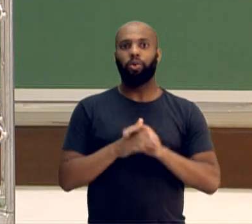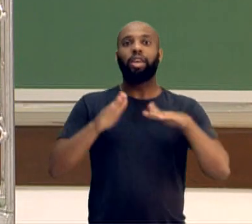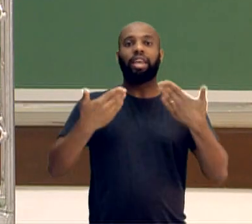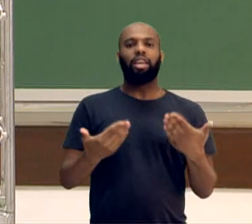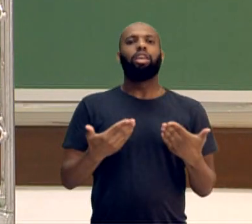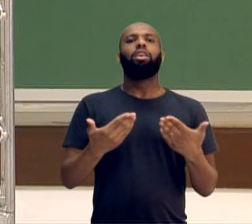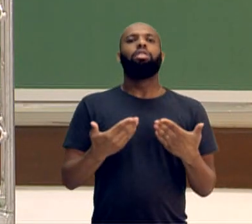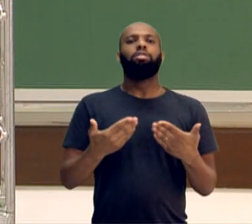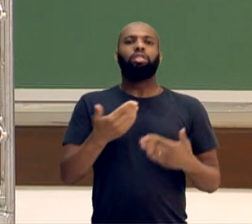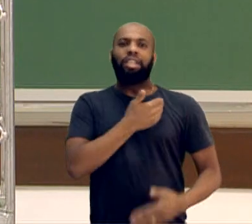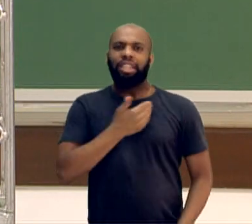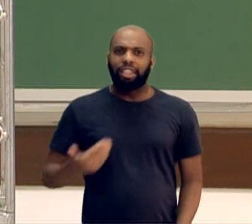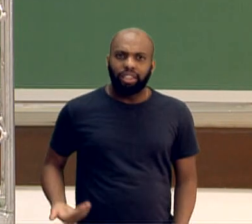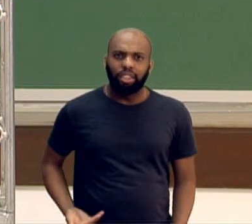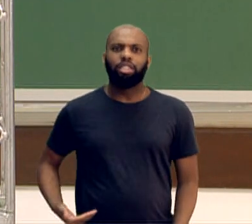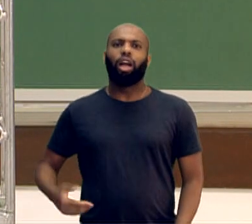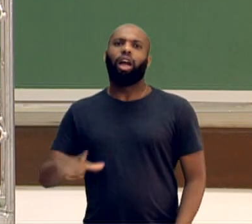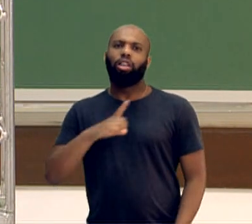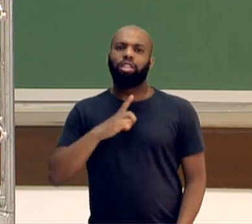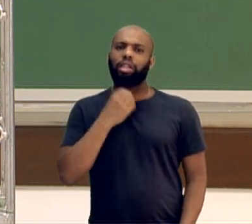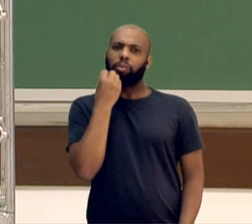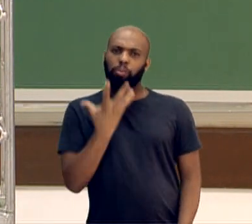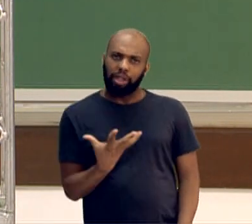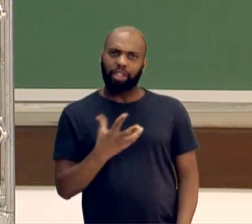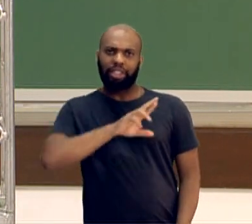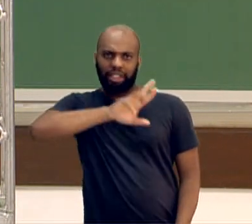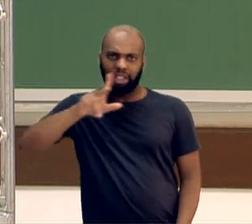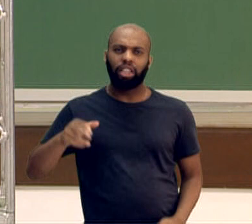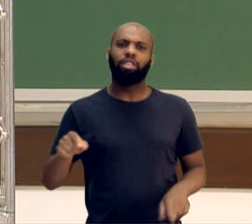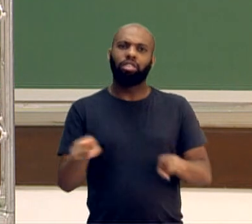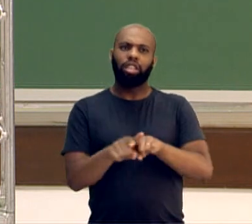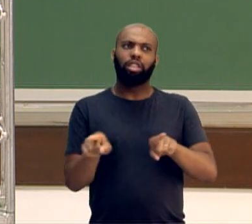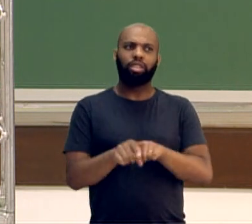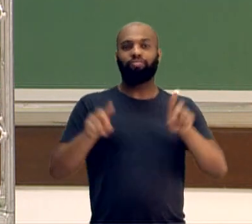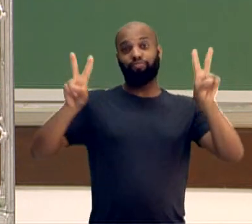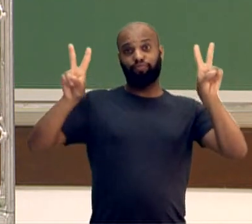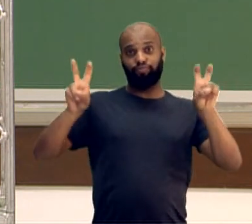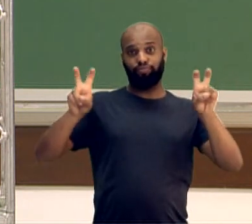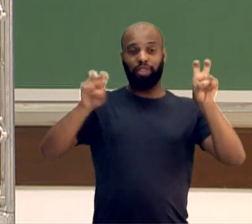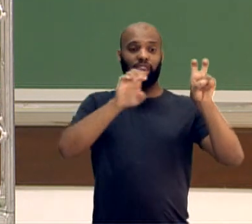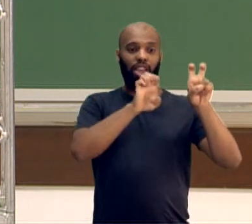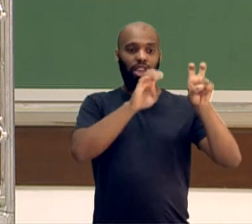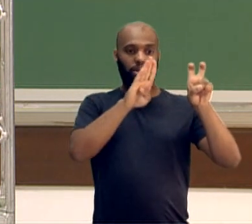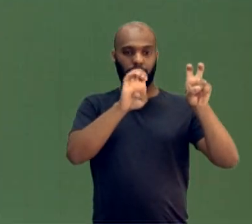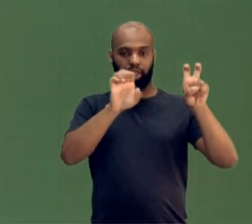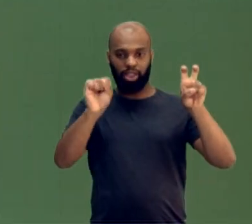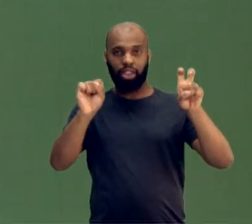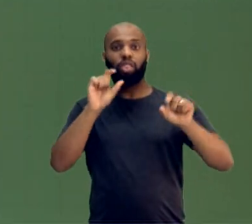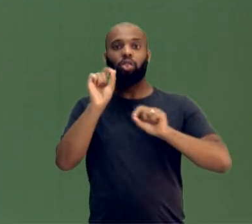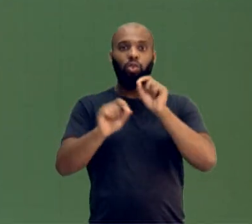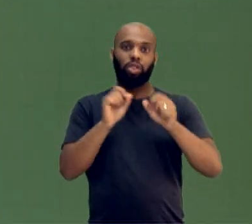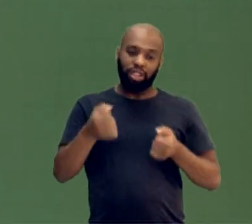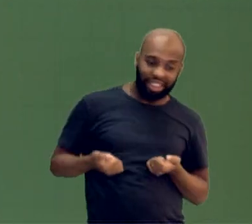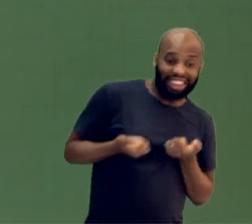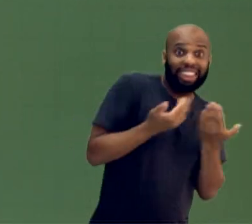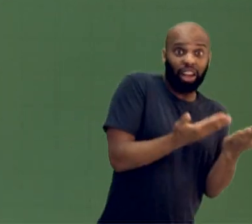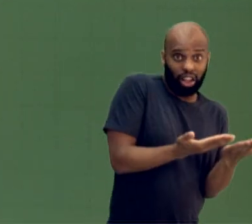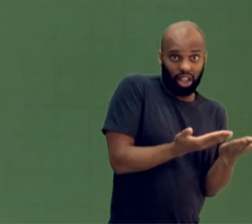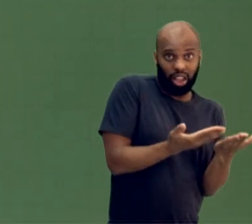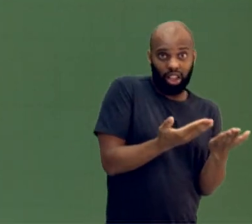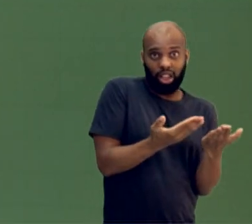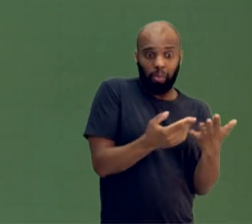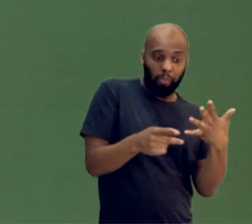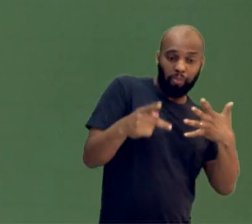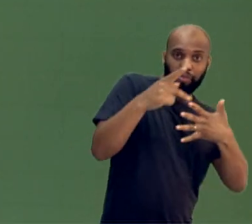social, de fato, é um Estado que, entre aspas, vou colocar bem entre aspas, pessoal, é um Estado que privilegia uma